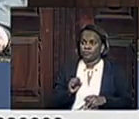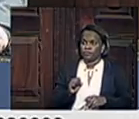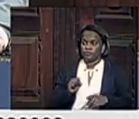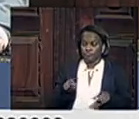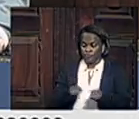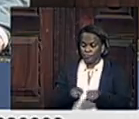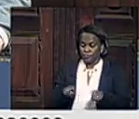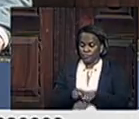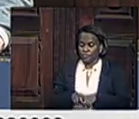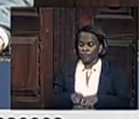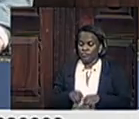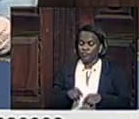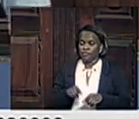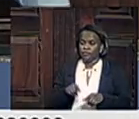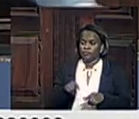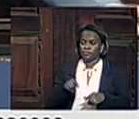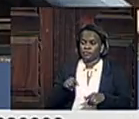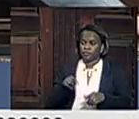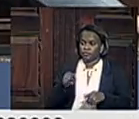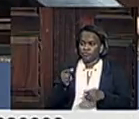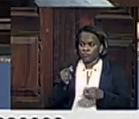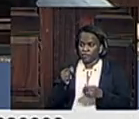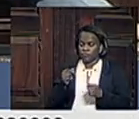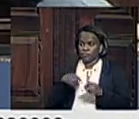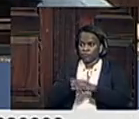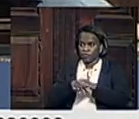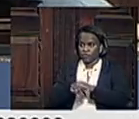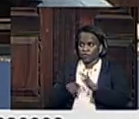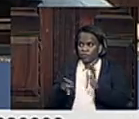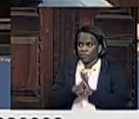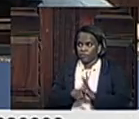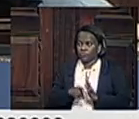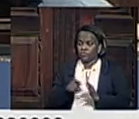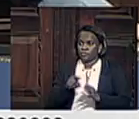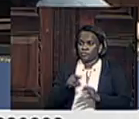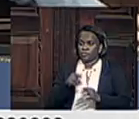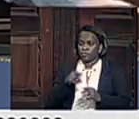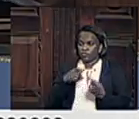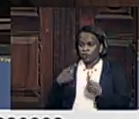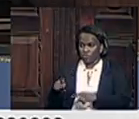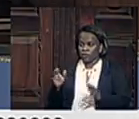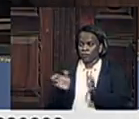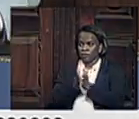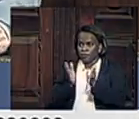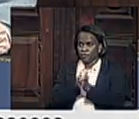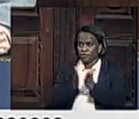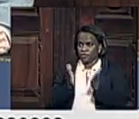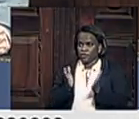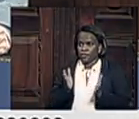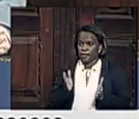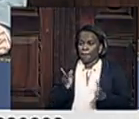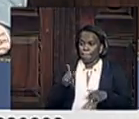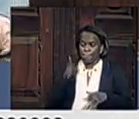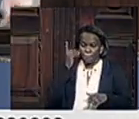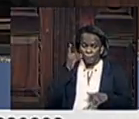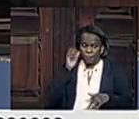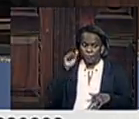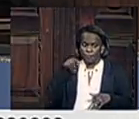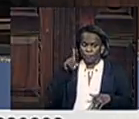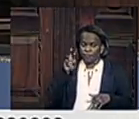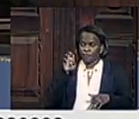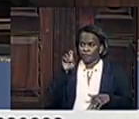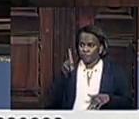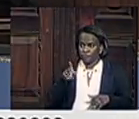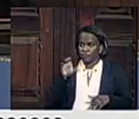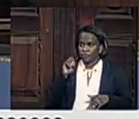inclusive do Fundo Estadual de Combate à Pobreza, que é deputado André Correia. Talvez